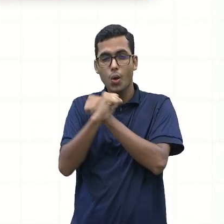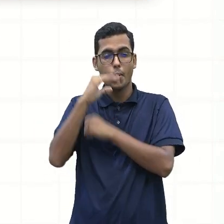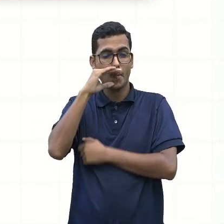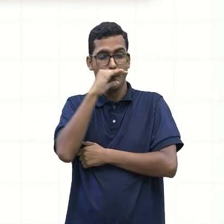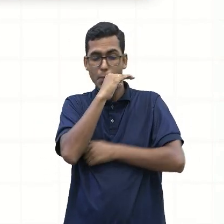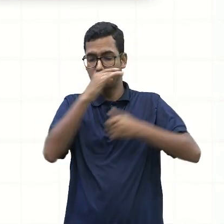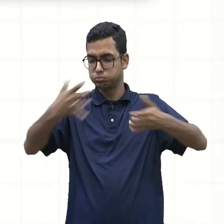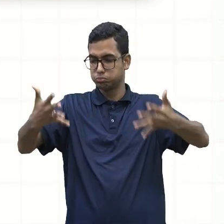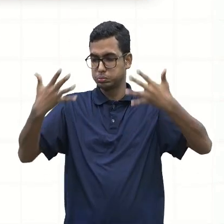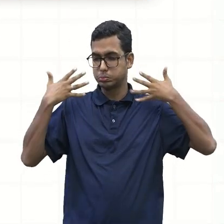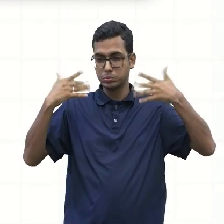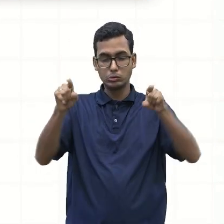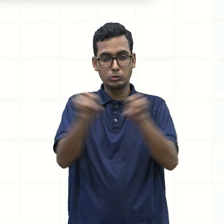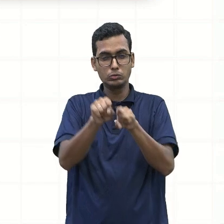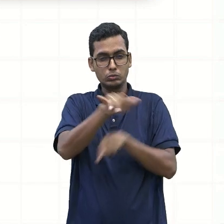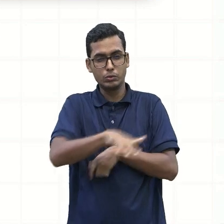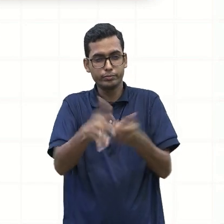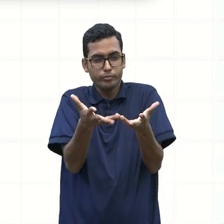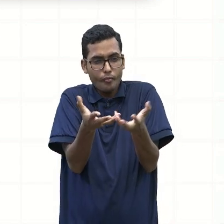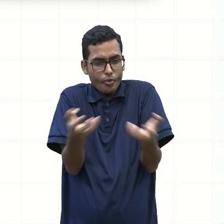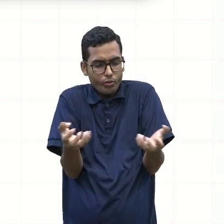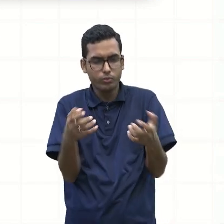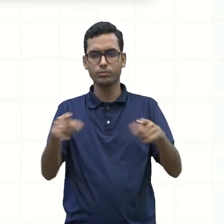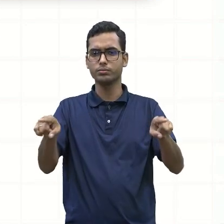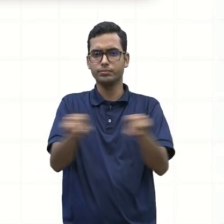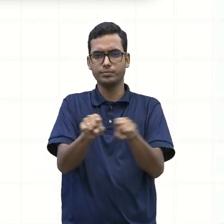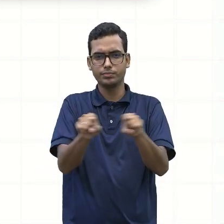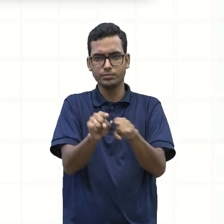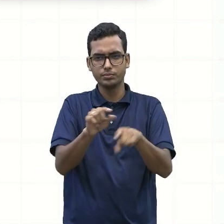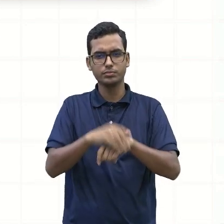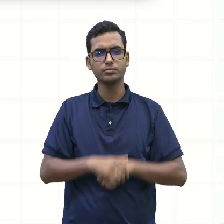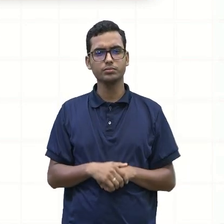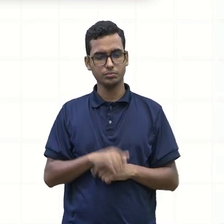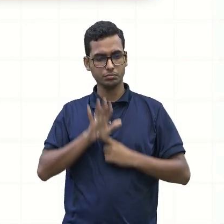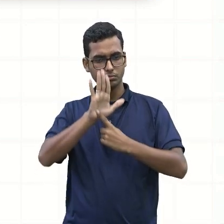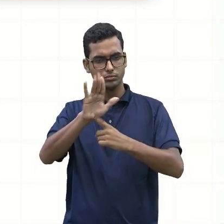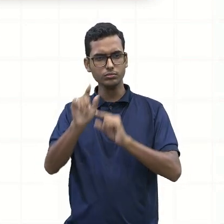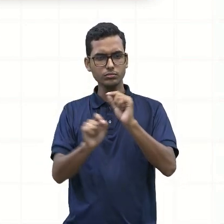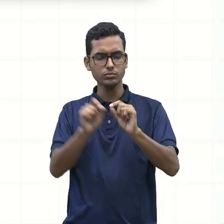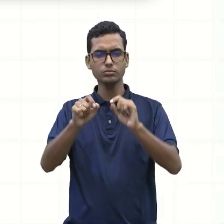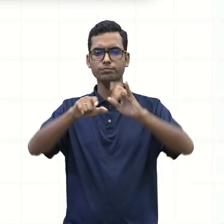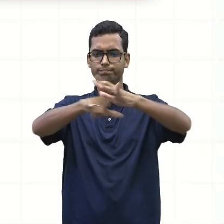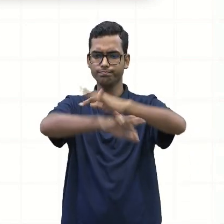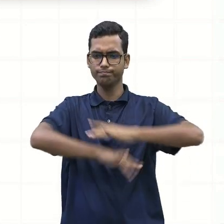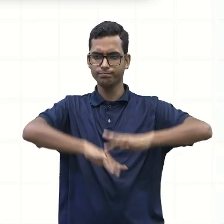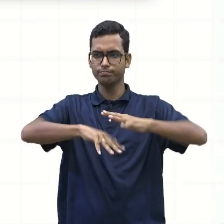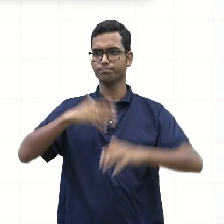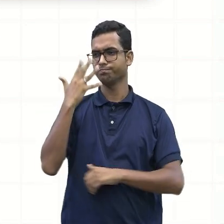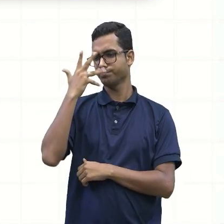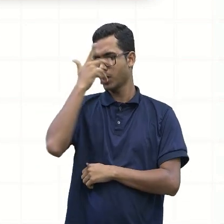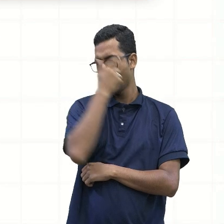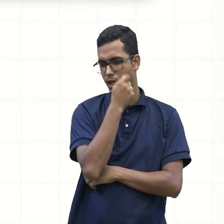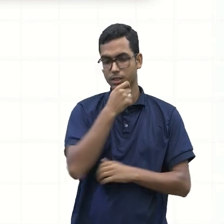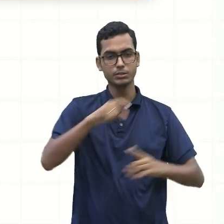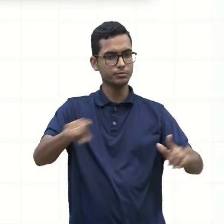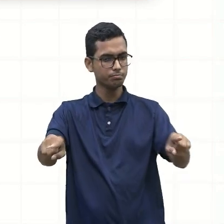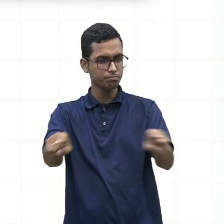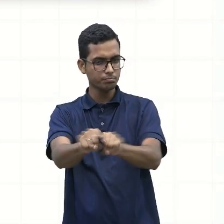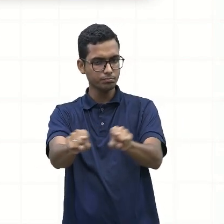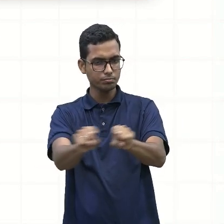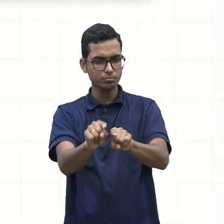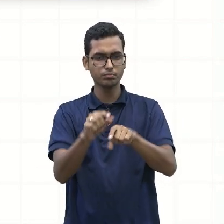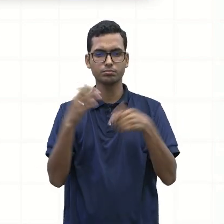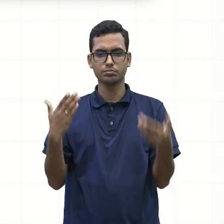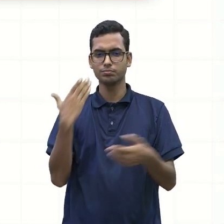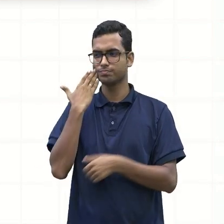sol escaldante que nós temos no continente africano, e também servia como um ritual de beleza. Então, essa